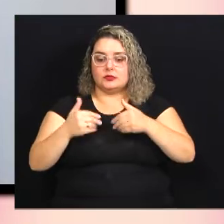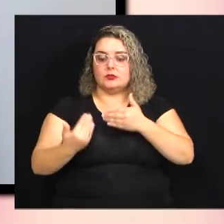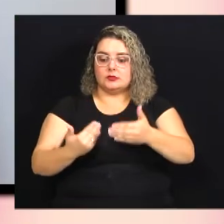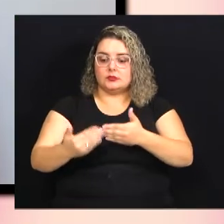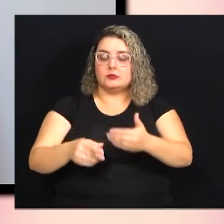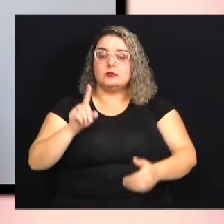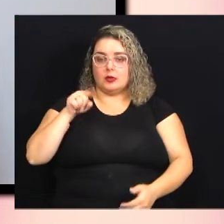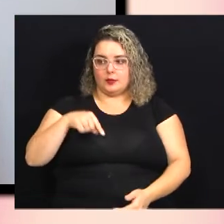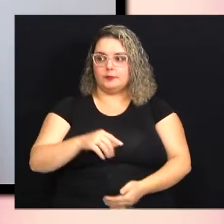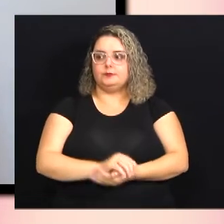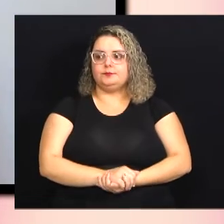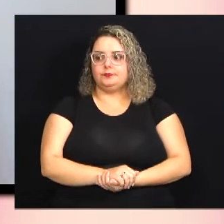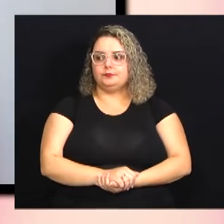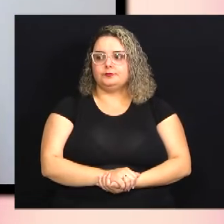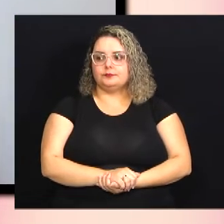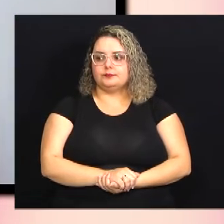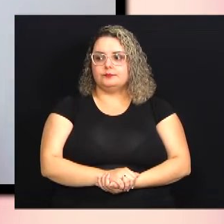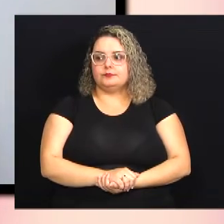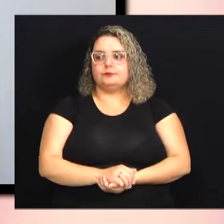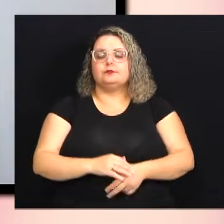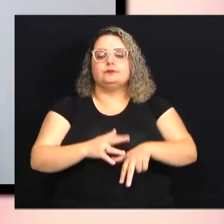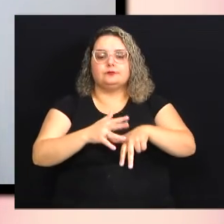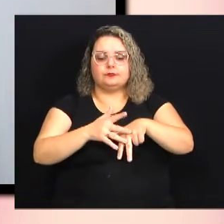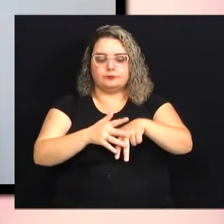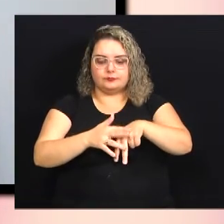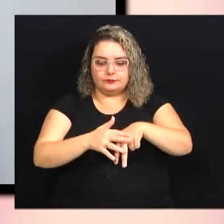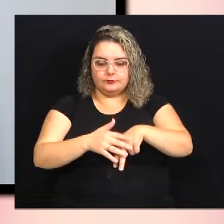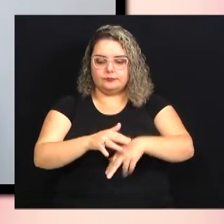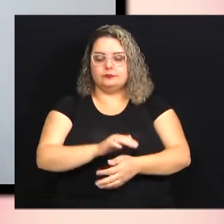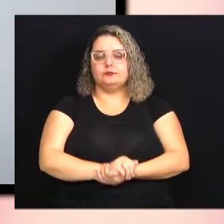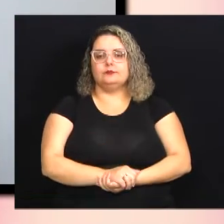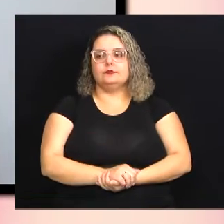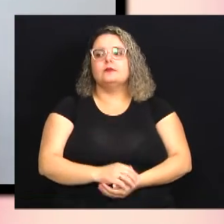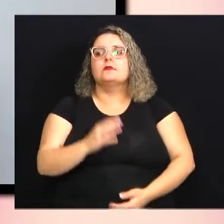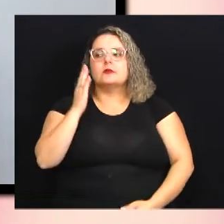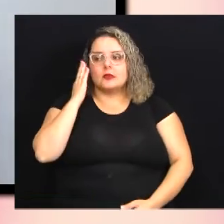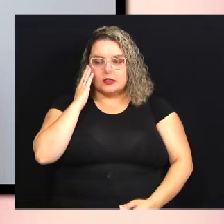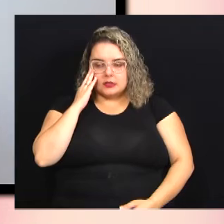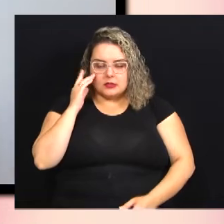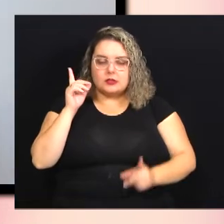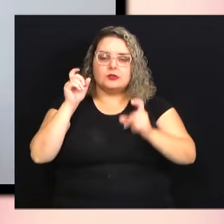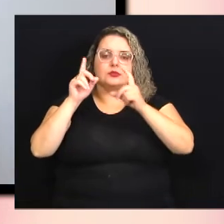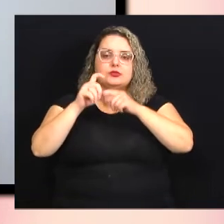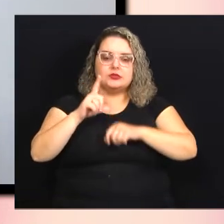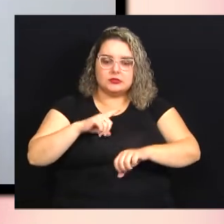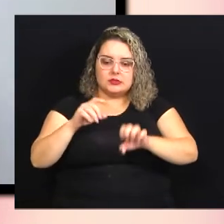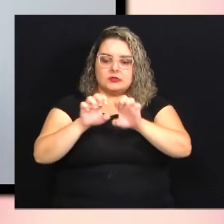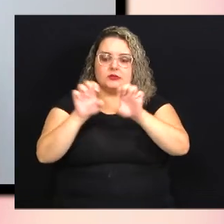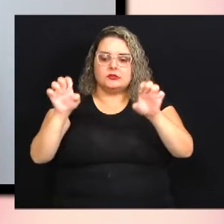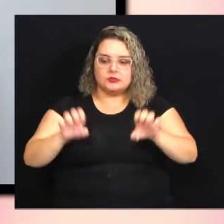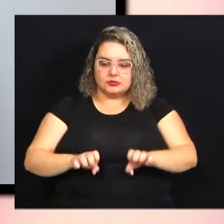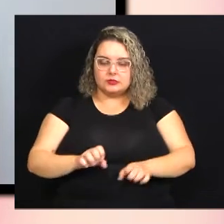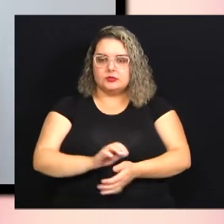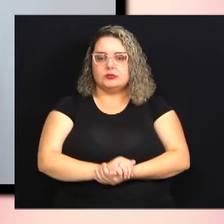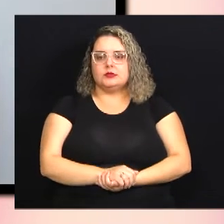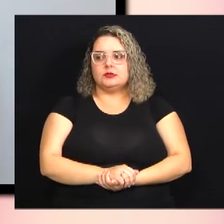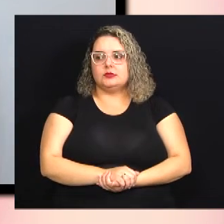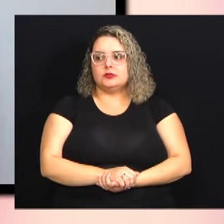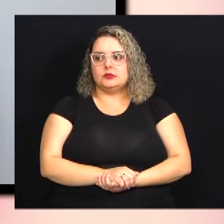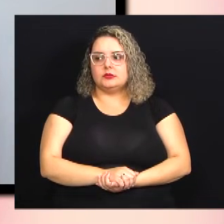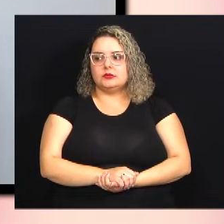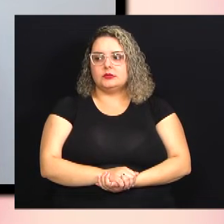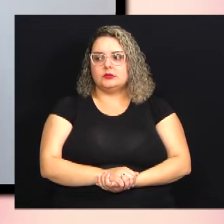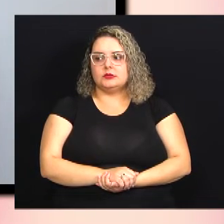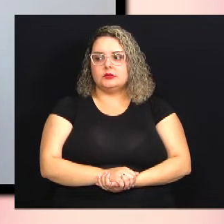processo. E com o paciente, a gente sabe que é difícil, que precisa ter estrutura, né? Mas a